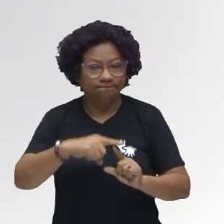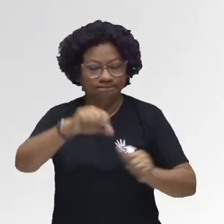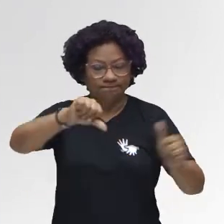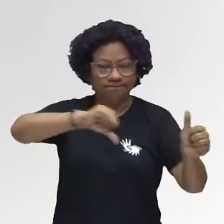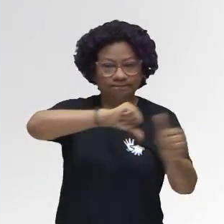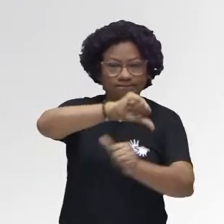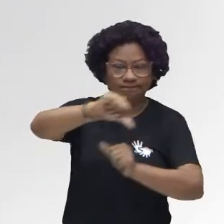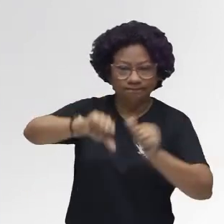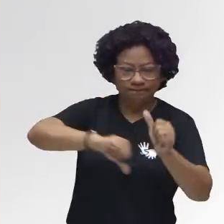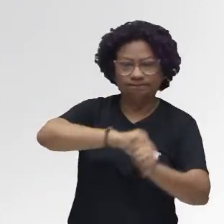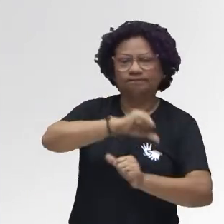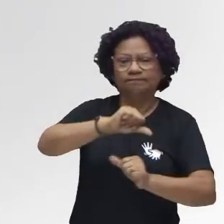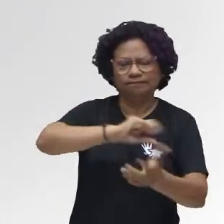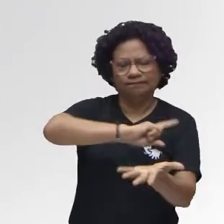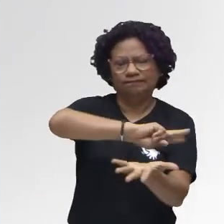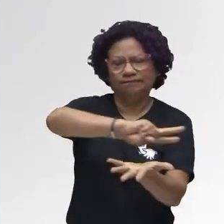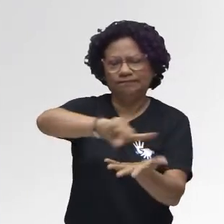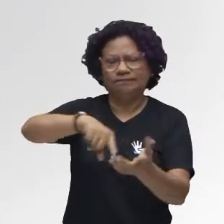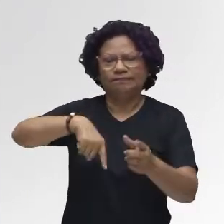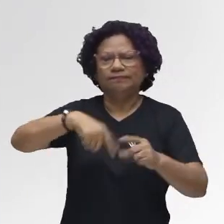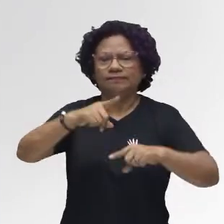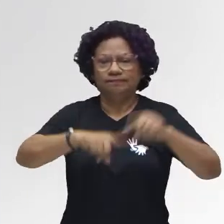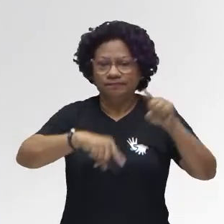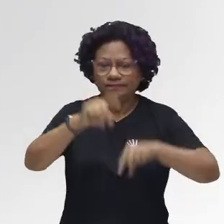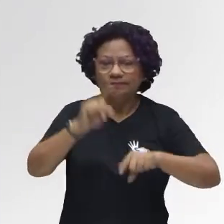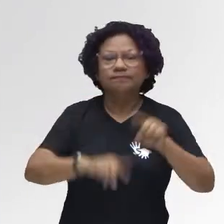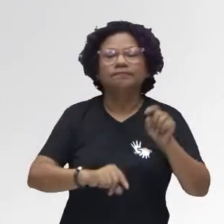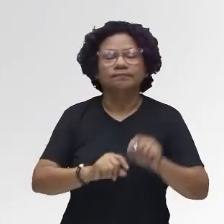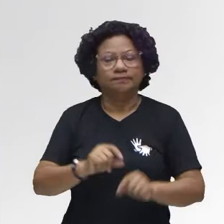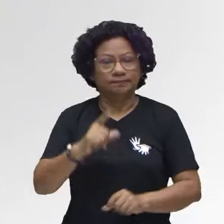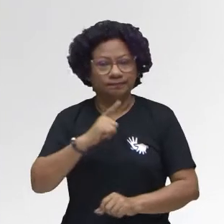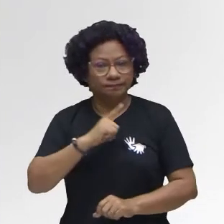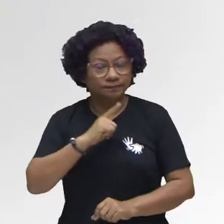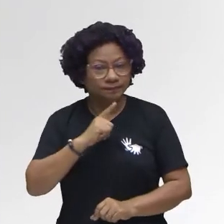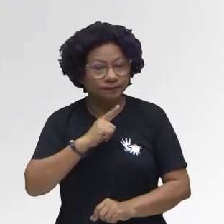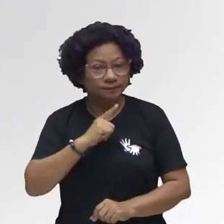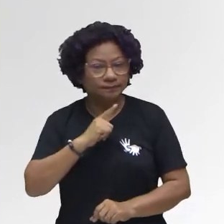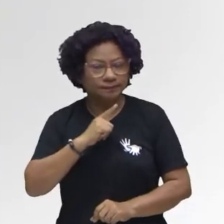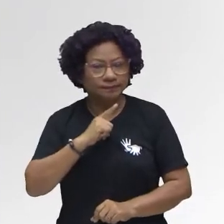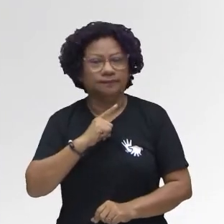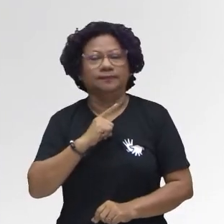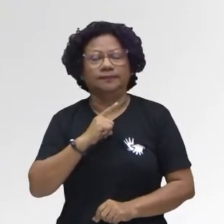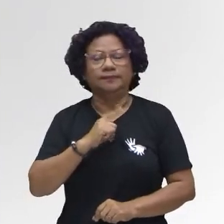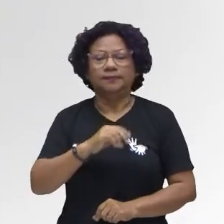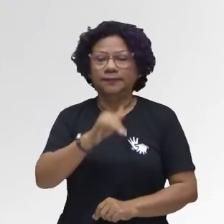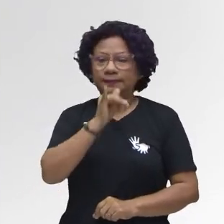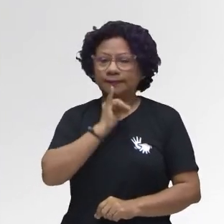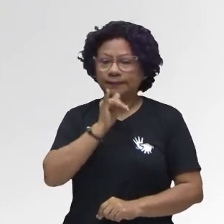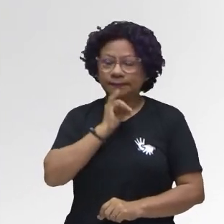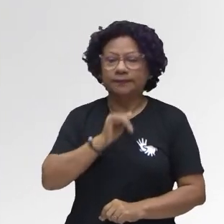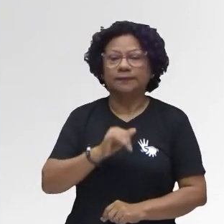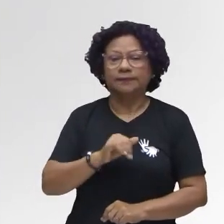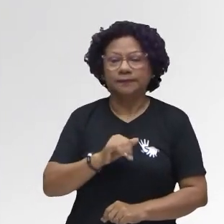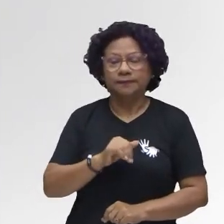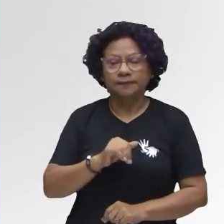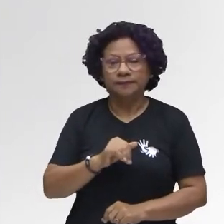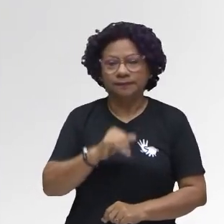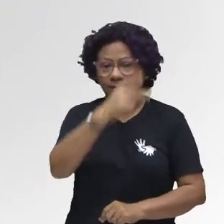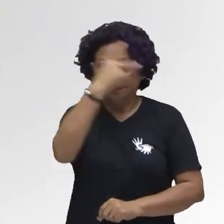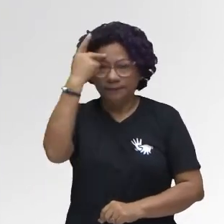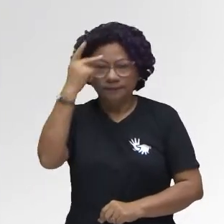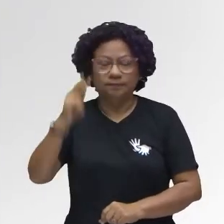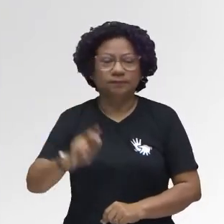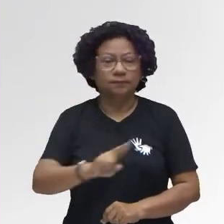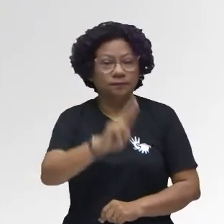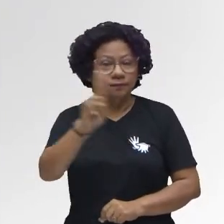em produtos. Esses produtos que vão direta ou indiretamente serem úteis aos seres humanos.